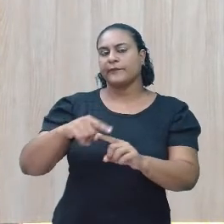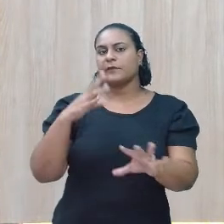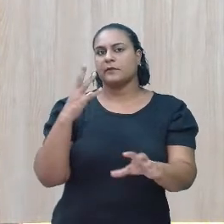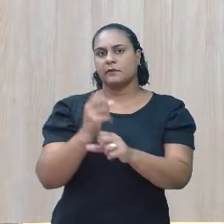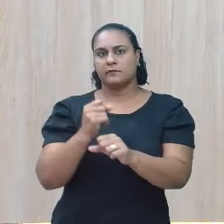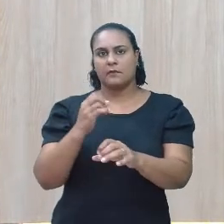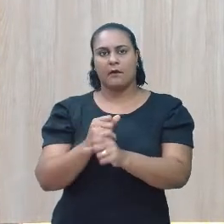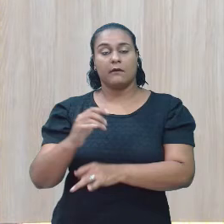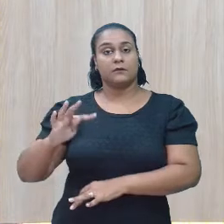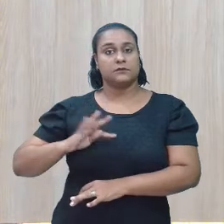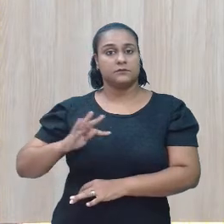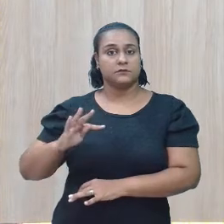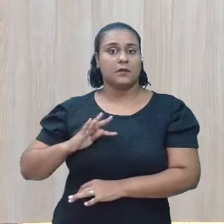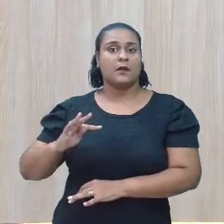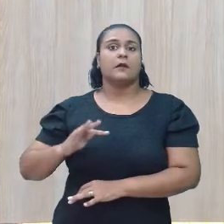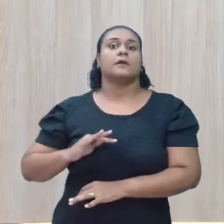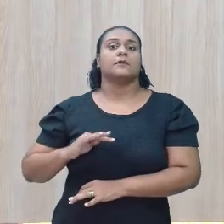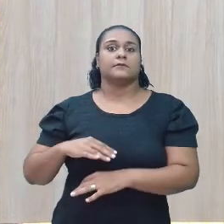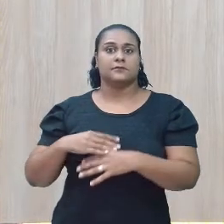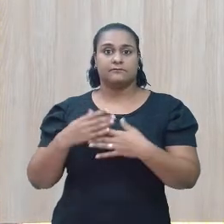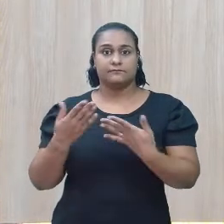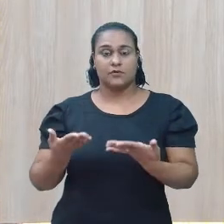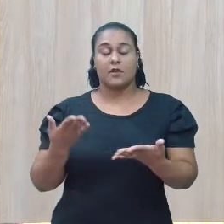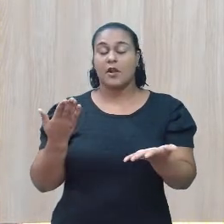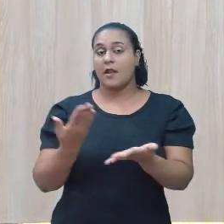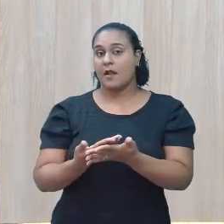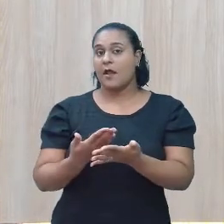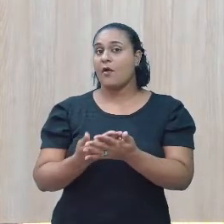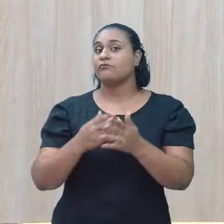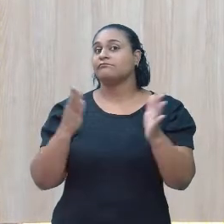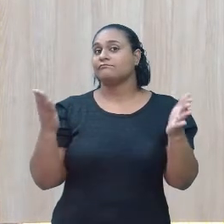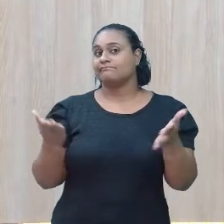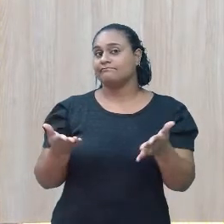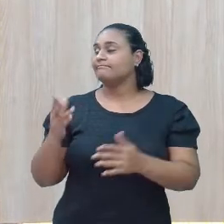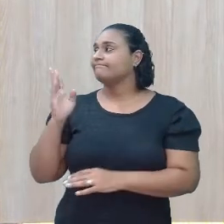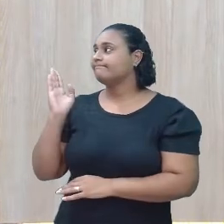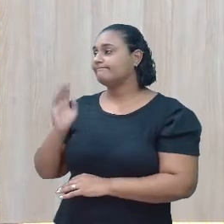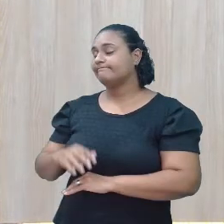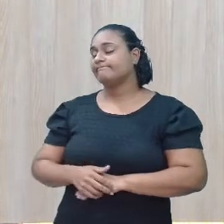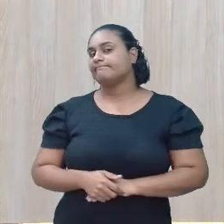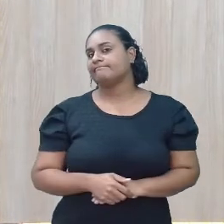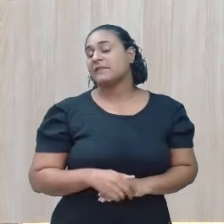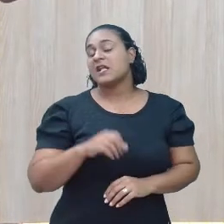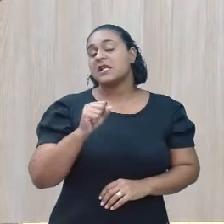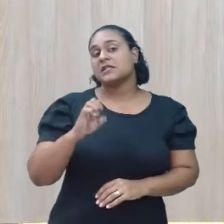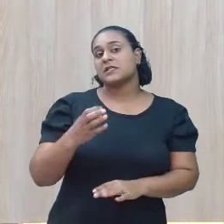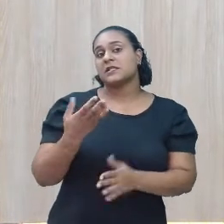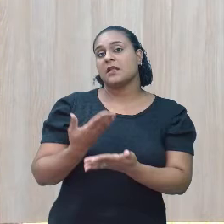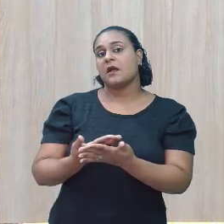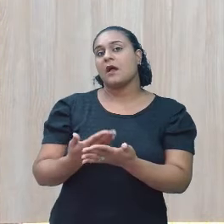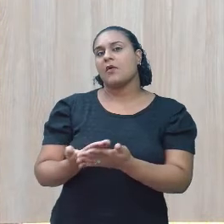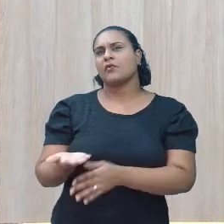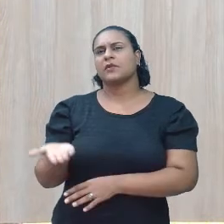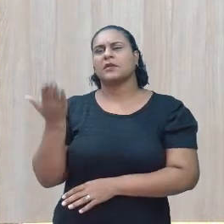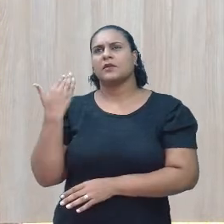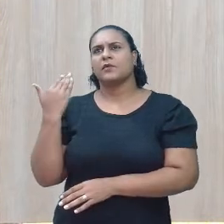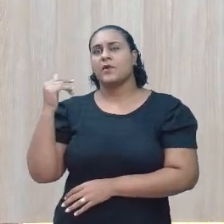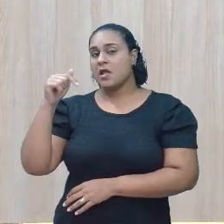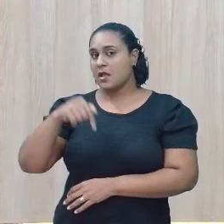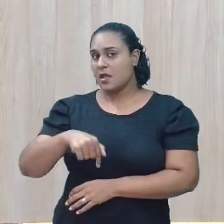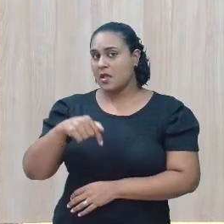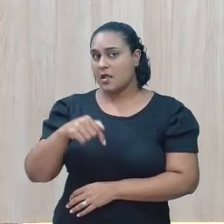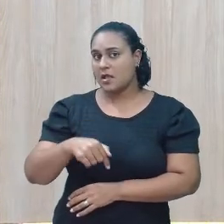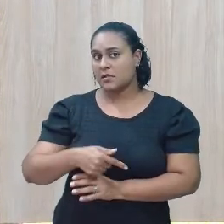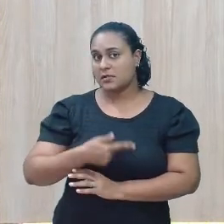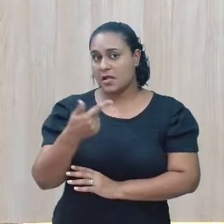tipo de técnica, que é no caso da aula de hoje, tá certo? Se na aula anterior, lembrando que essa agora é